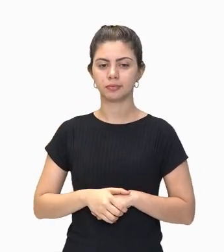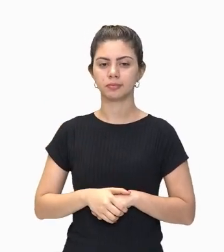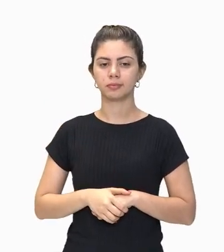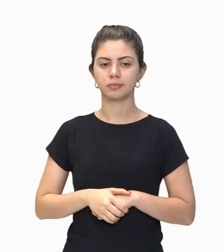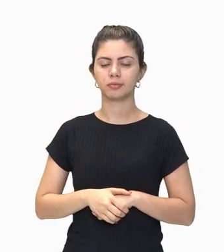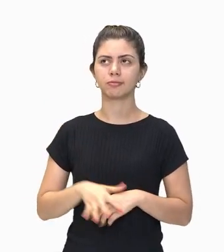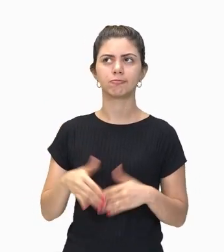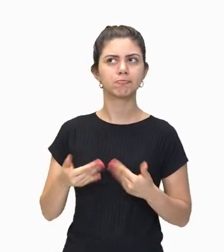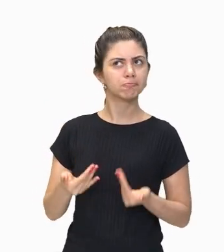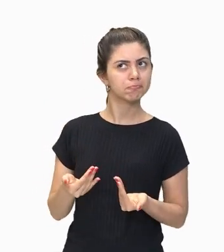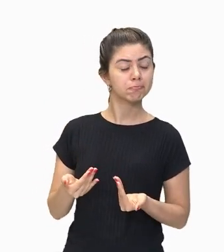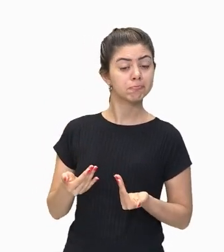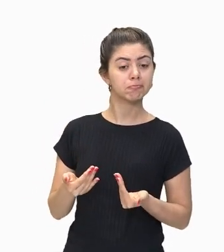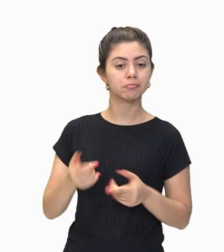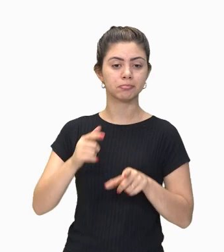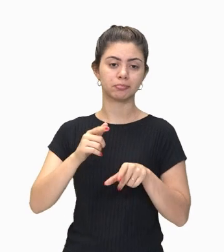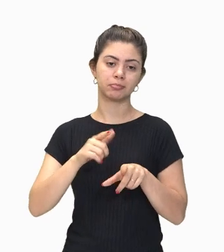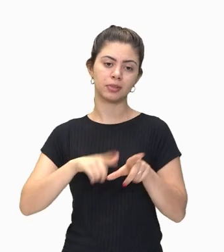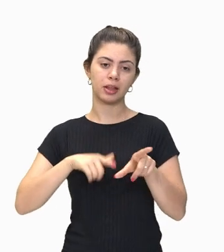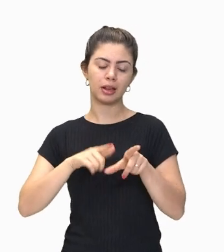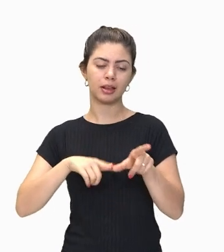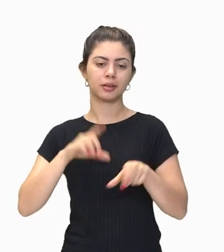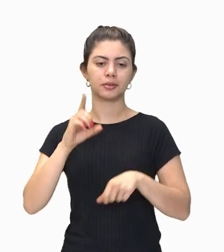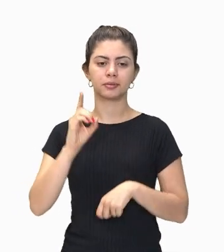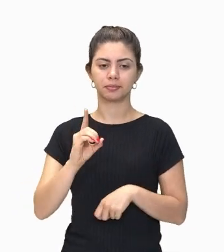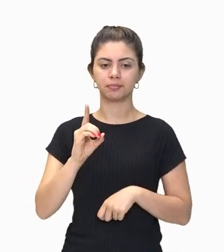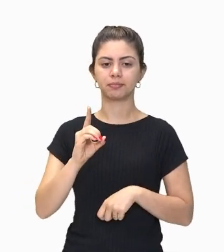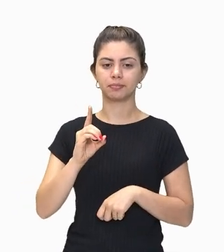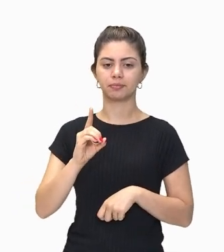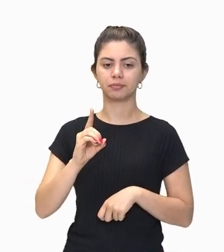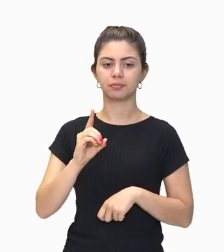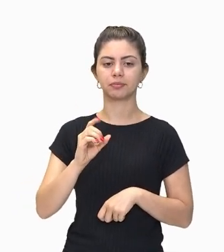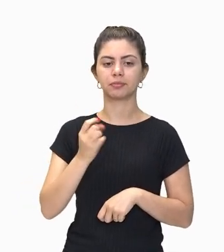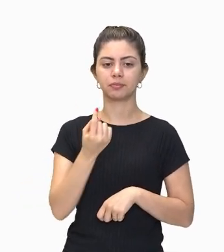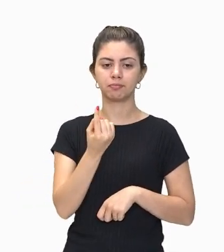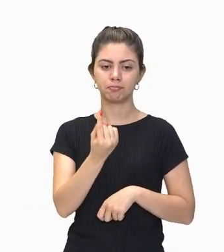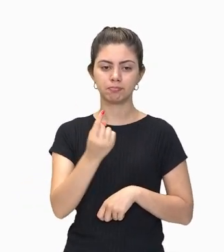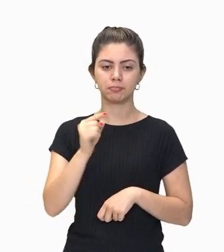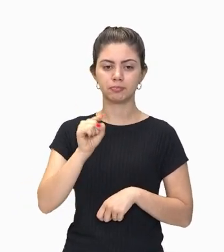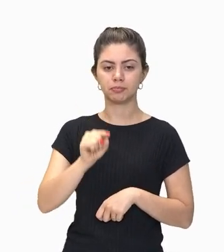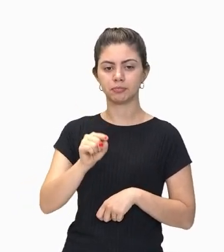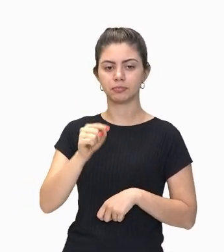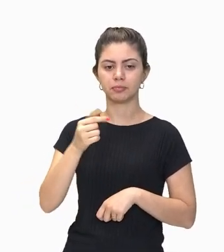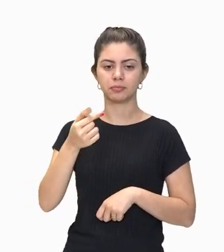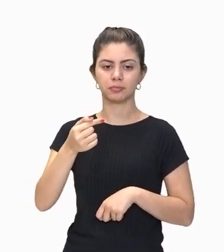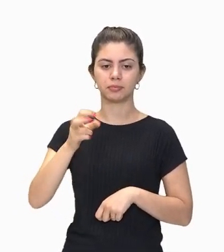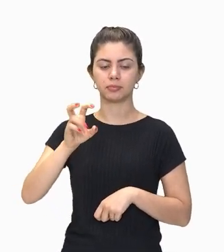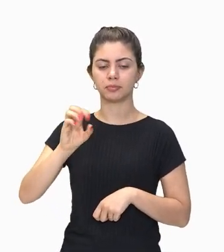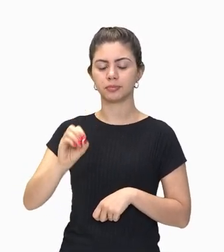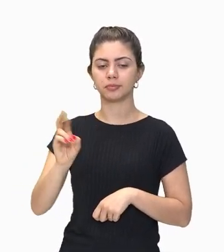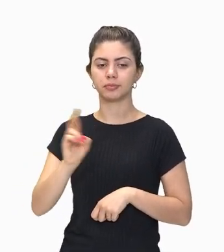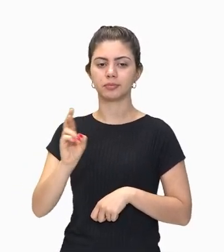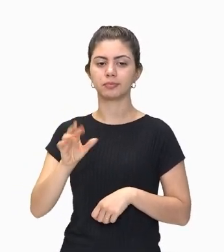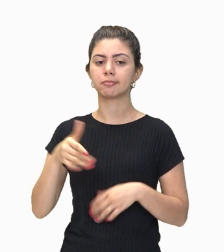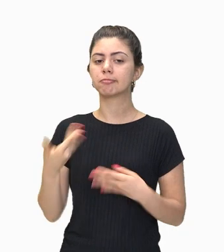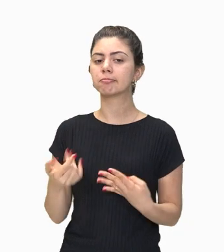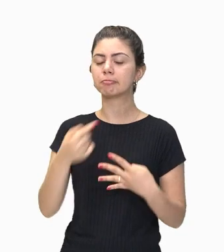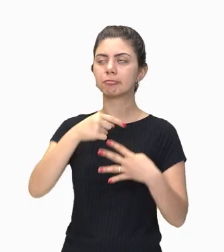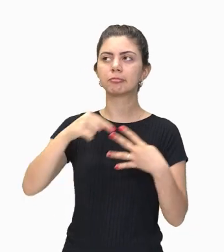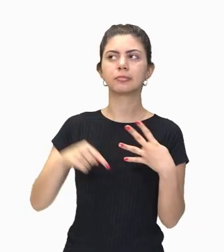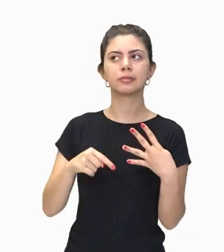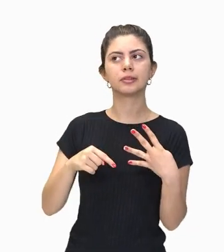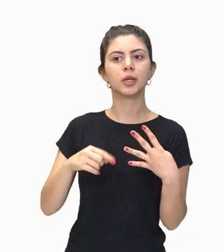850. Será que deu R$ 850? Ou a letra D, R$